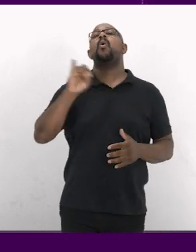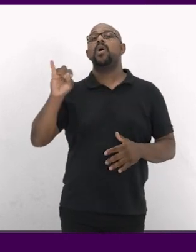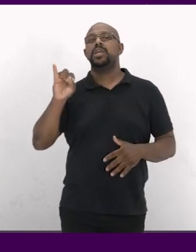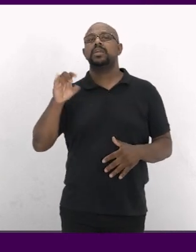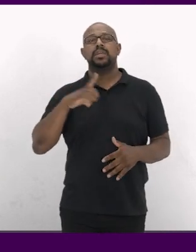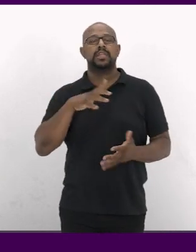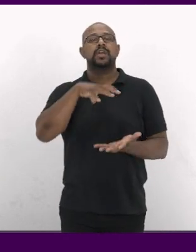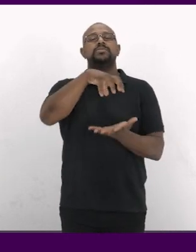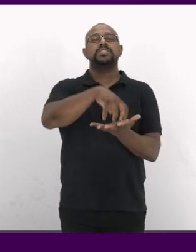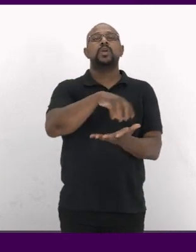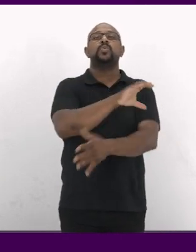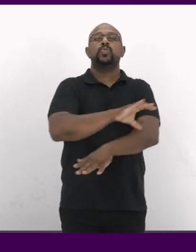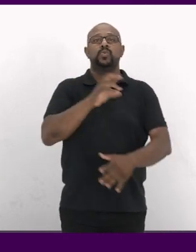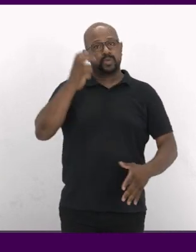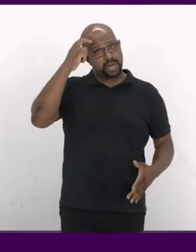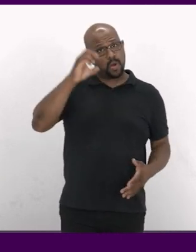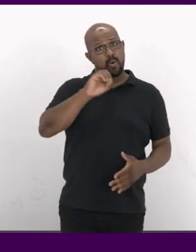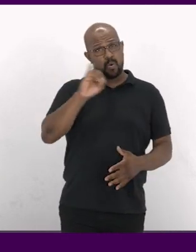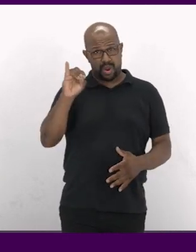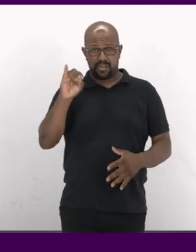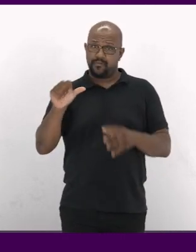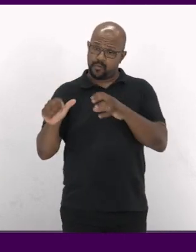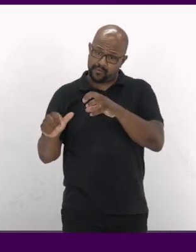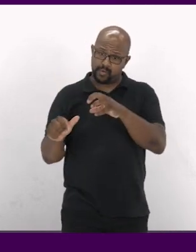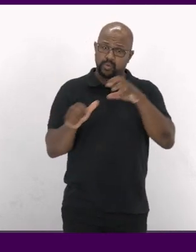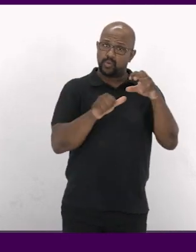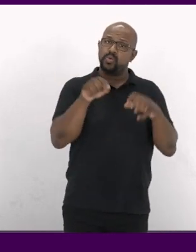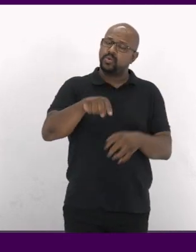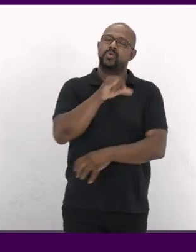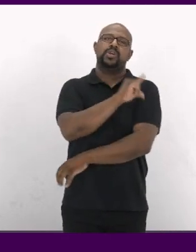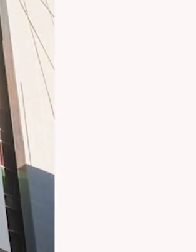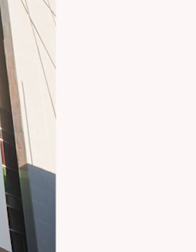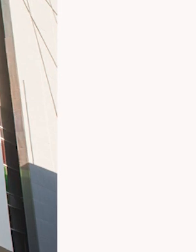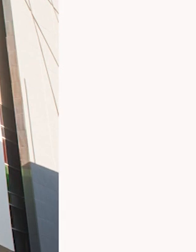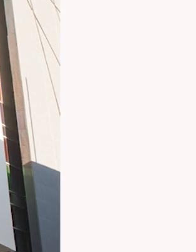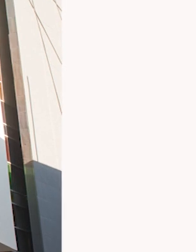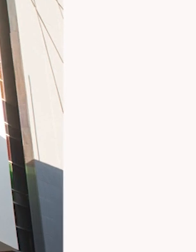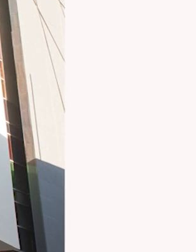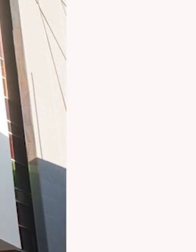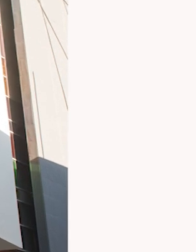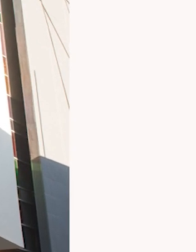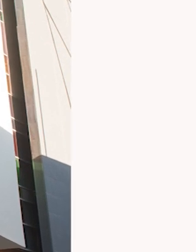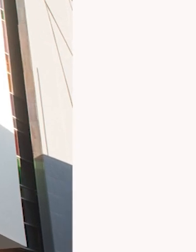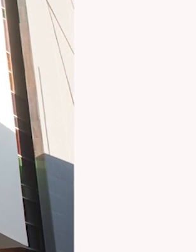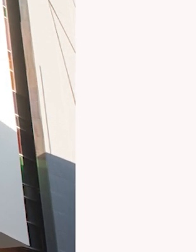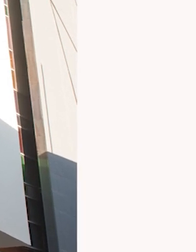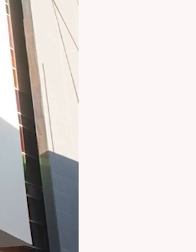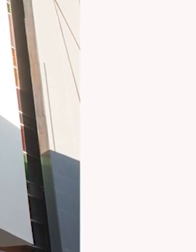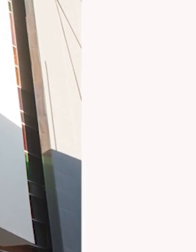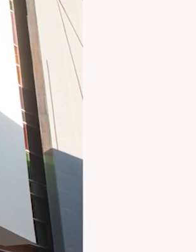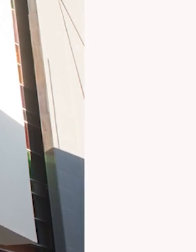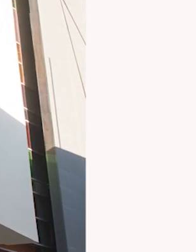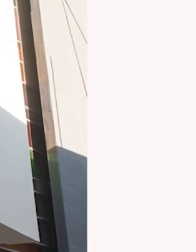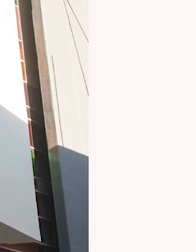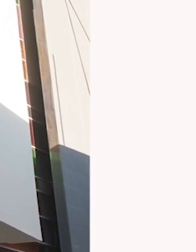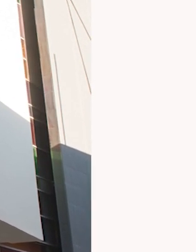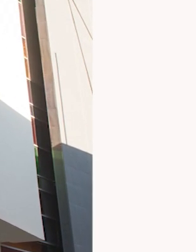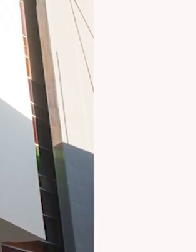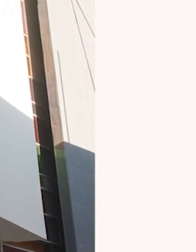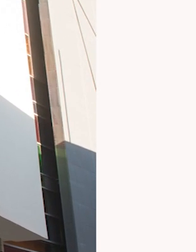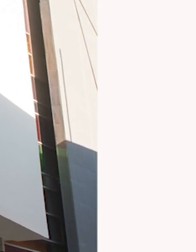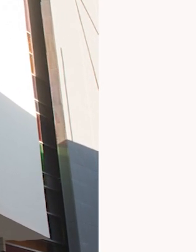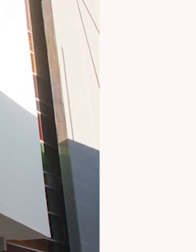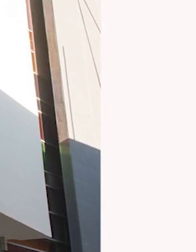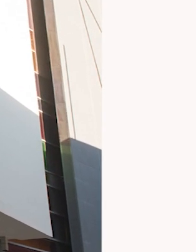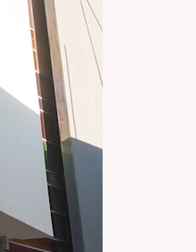Oi, que mantém o Centro Cultural Oi Futuro na cidade do Rio de Janeiro. Foto de um prédio de 3 andares com 4 grandes